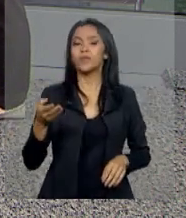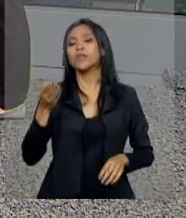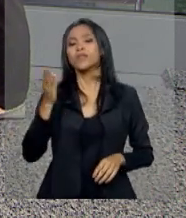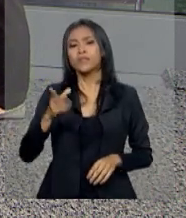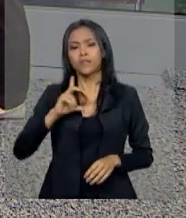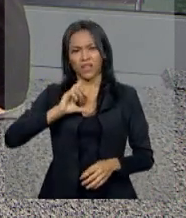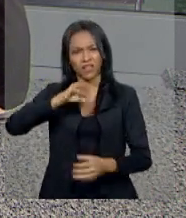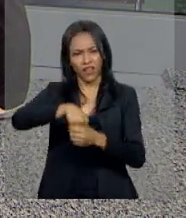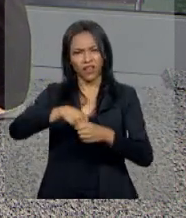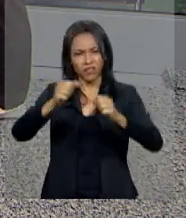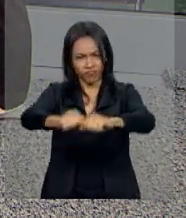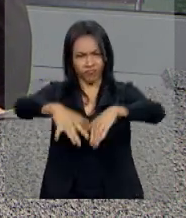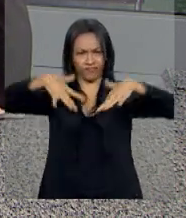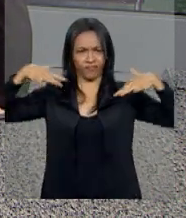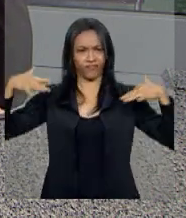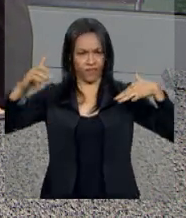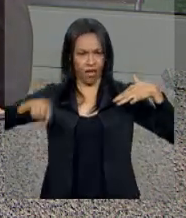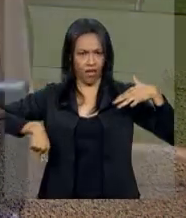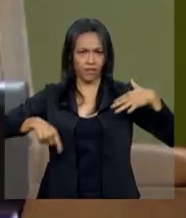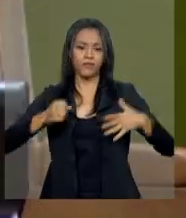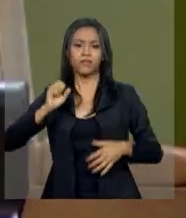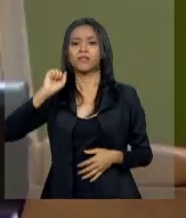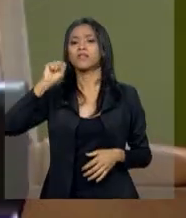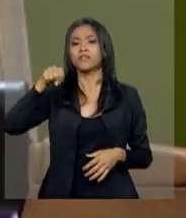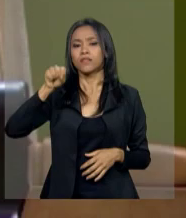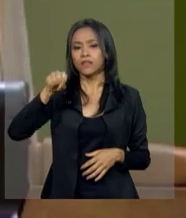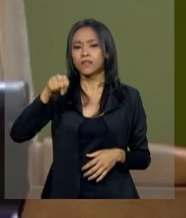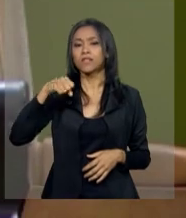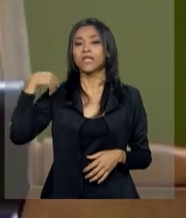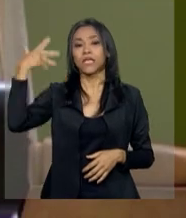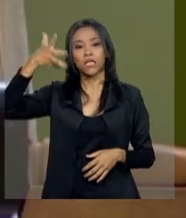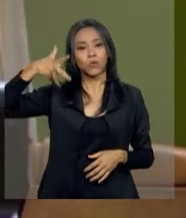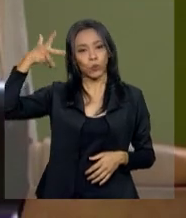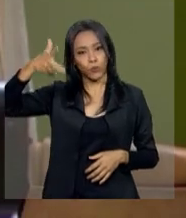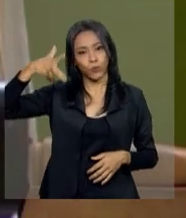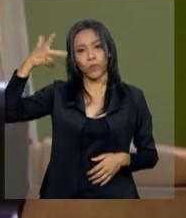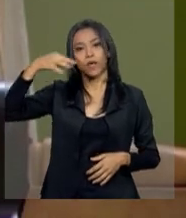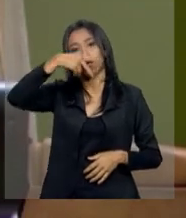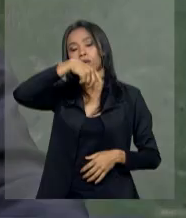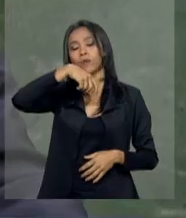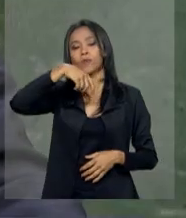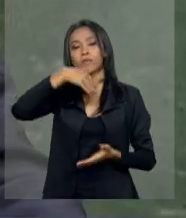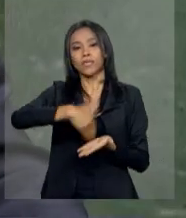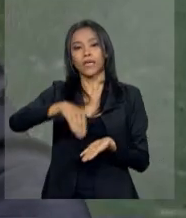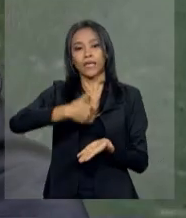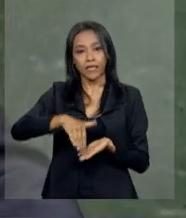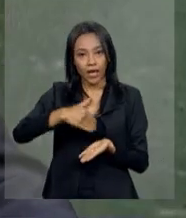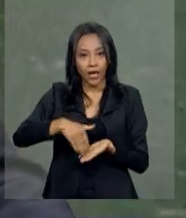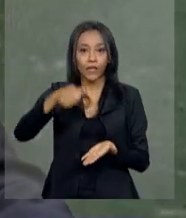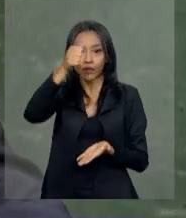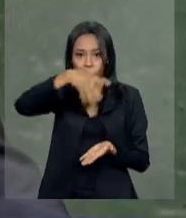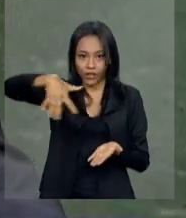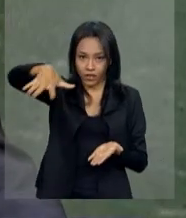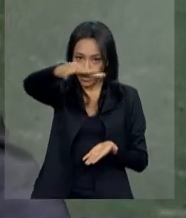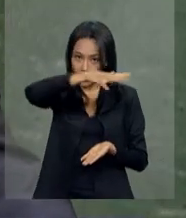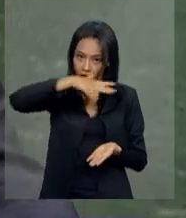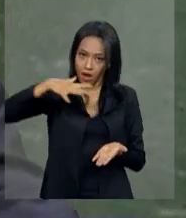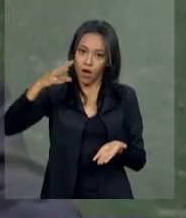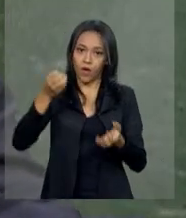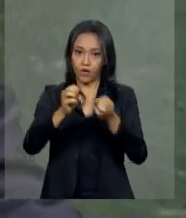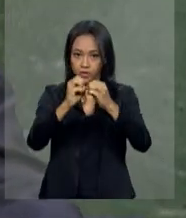estão dentro do plenário, é isso? Sim, quem está discursando é o secretário-geral da ONU, Antônio Guterres. I now give the